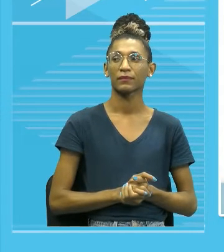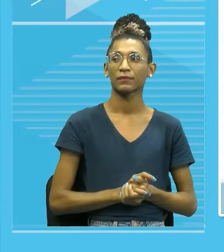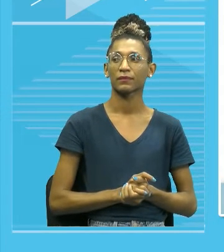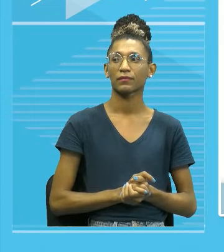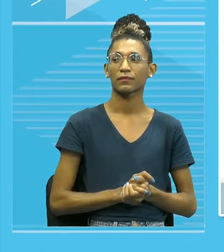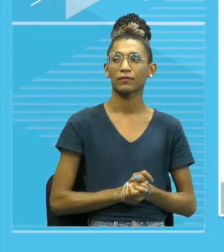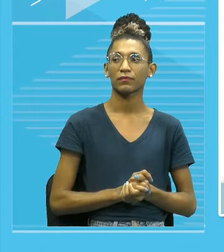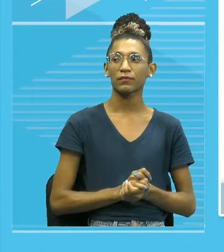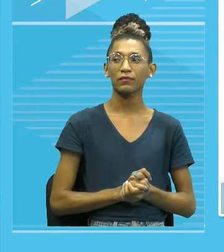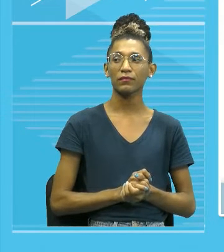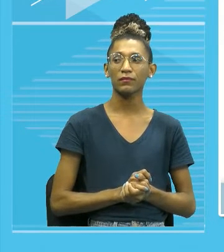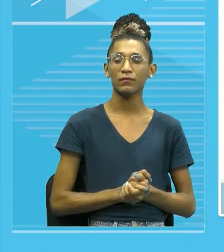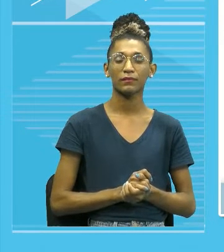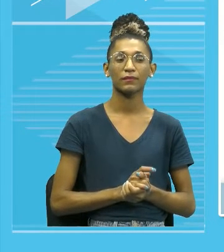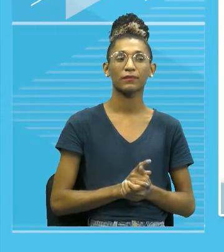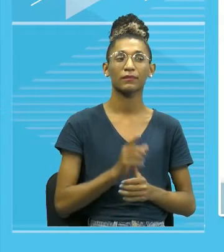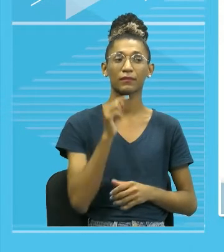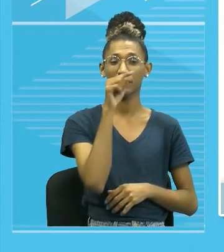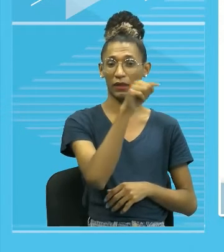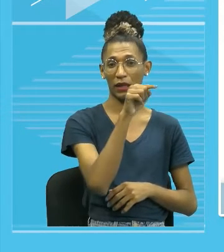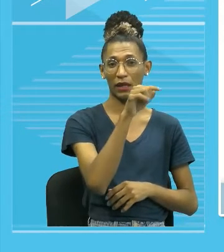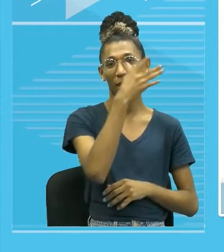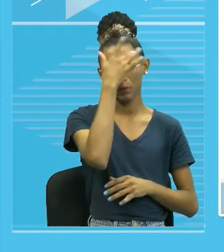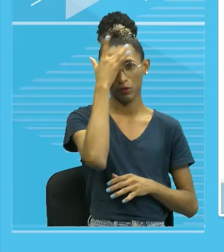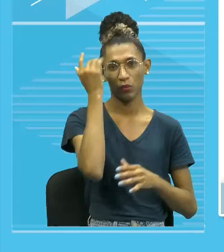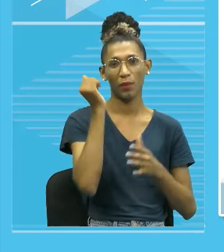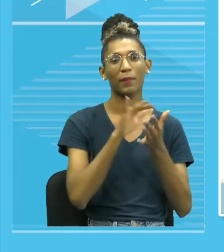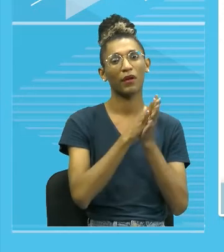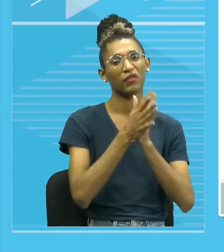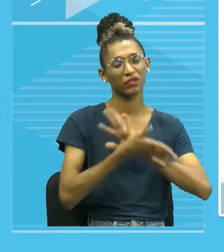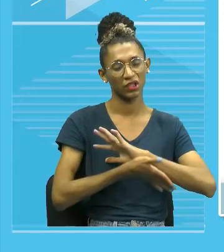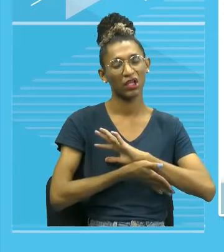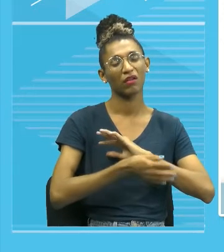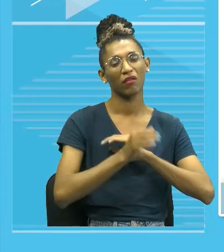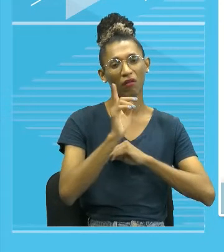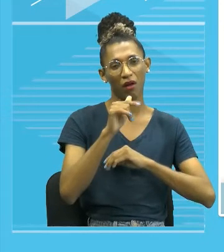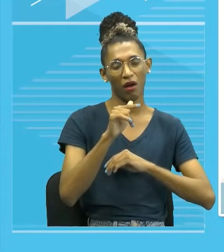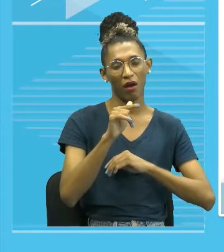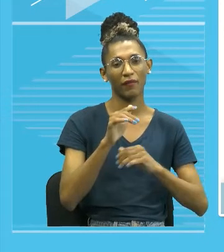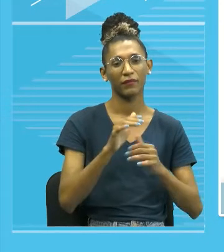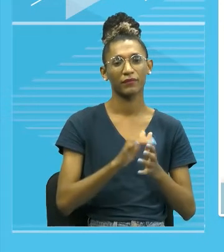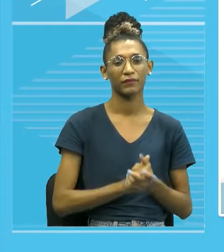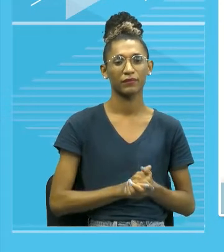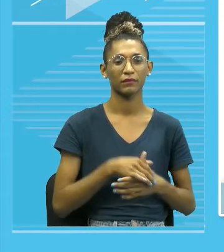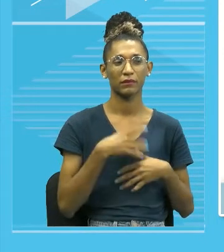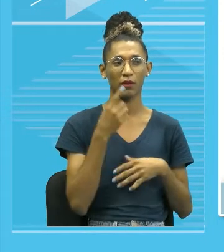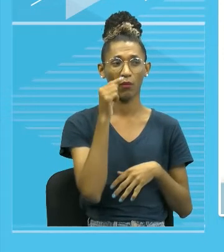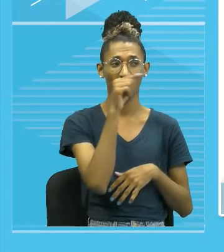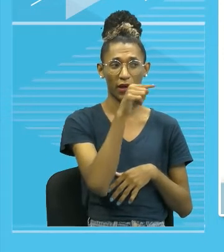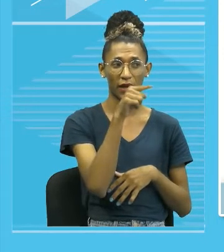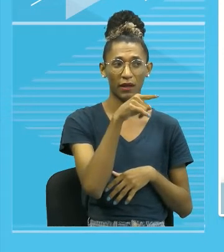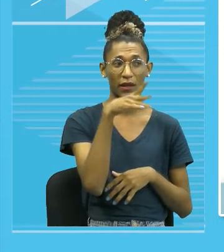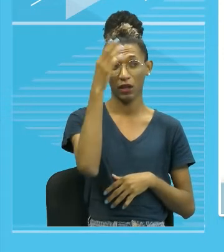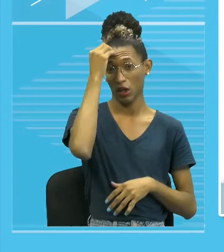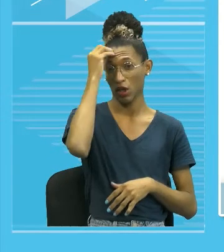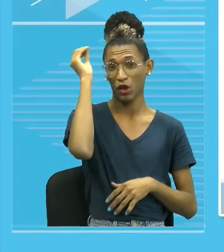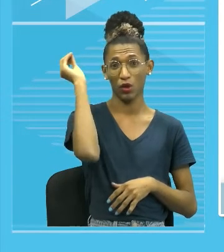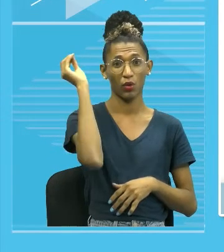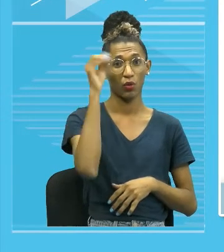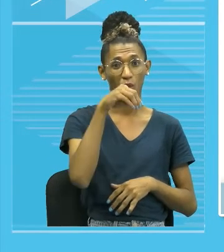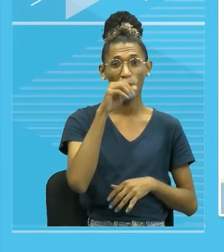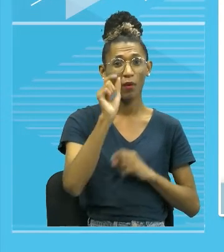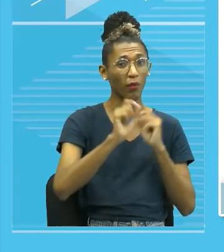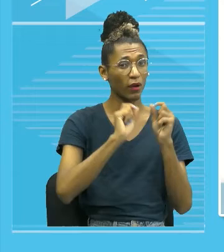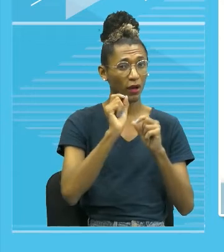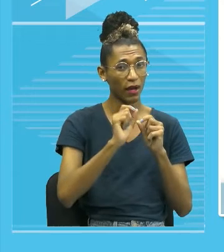você é desgraça de acordo com a visão dele que é preconceituoso e ele ainda culpa a natureza Às vezes a